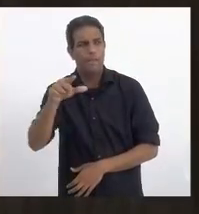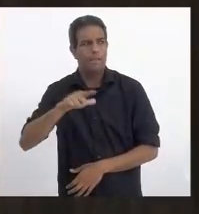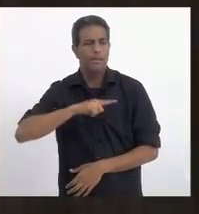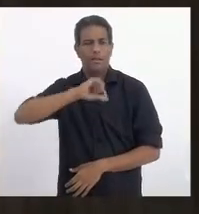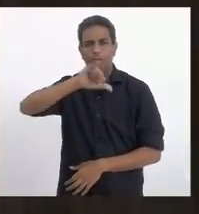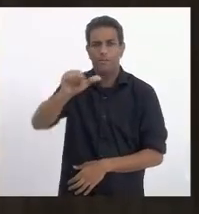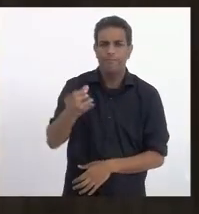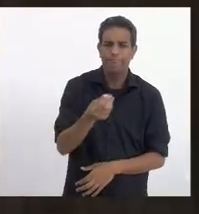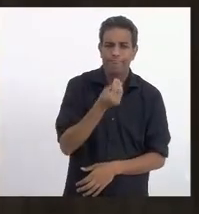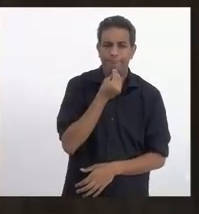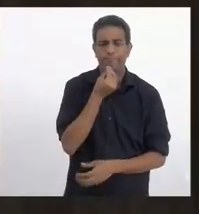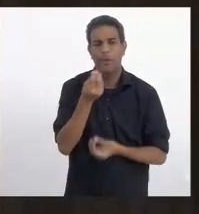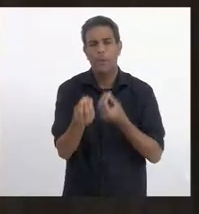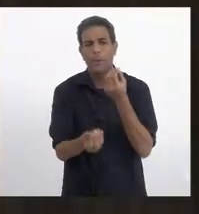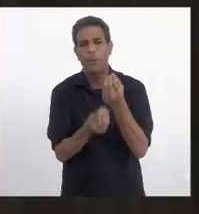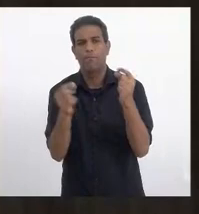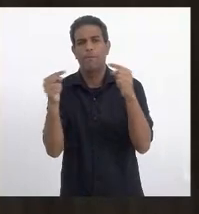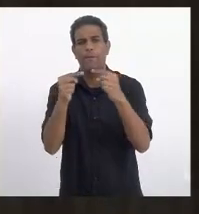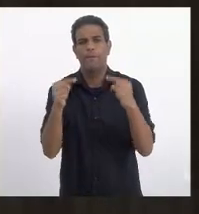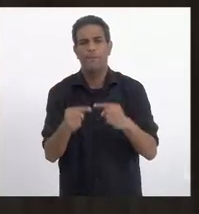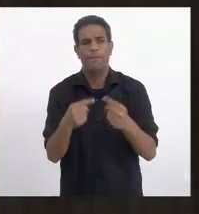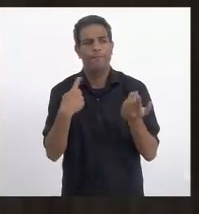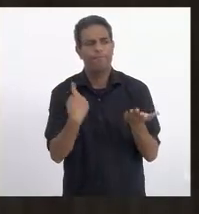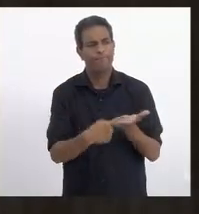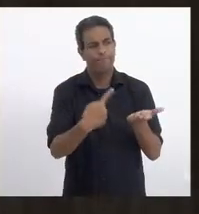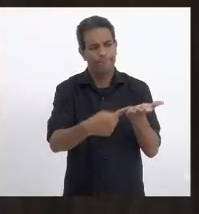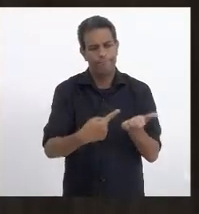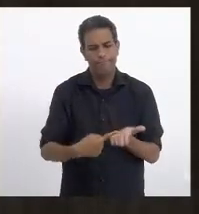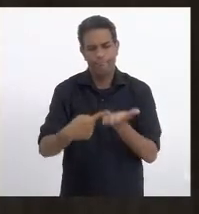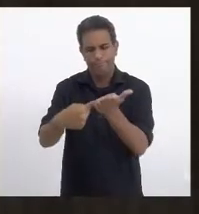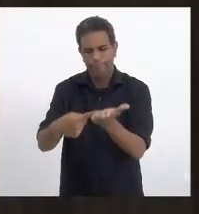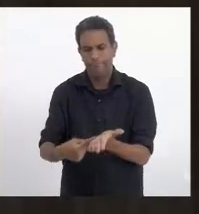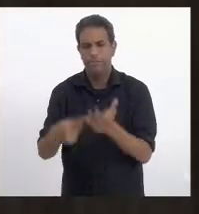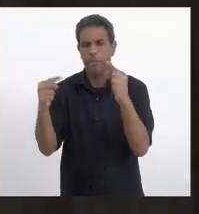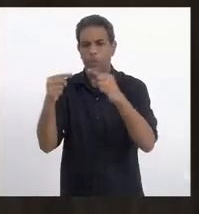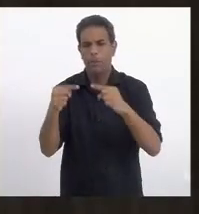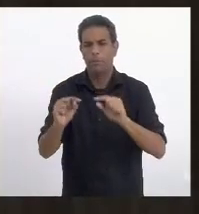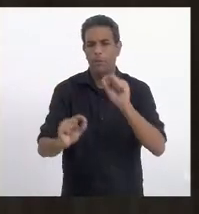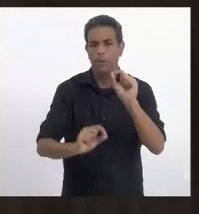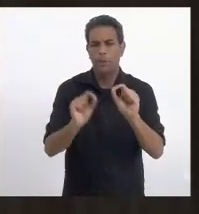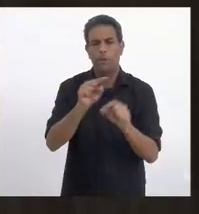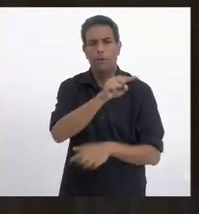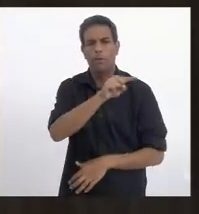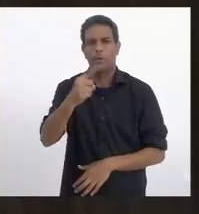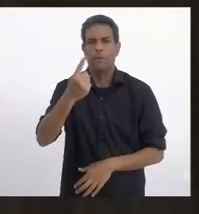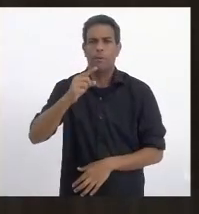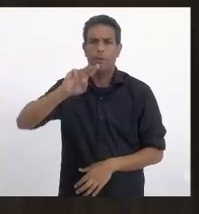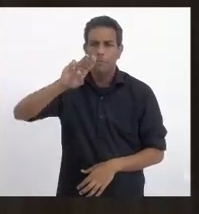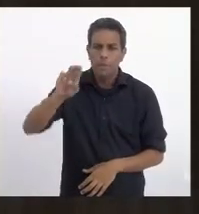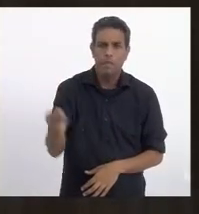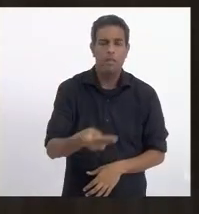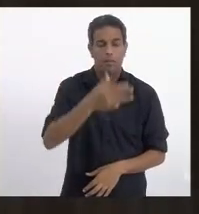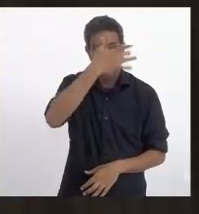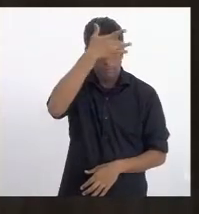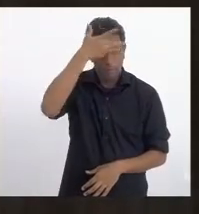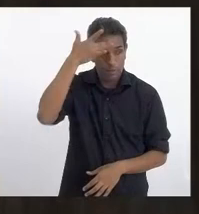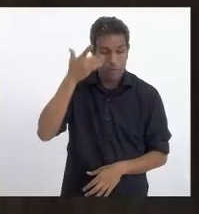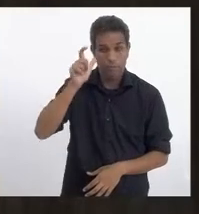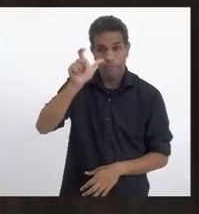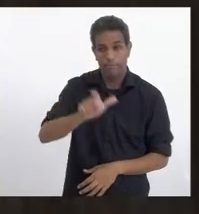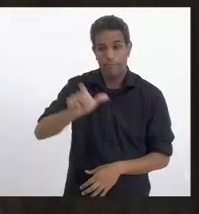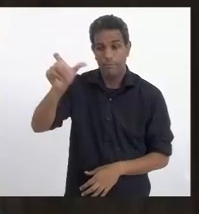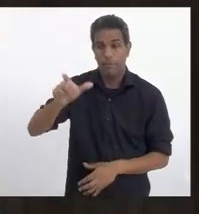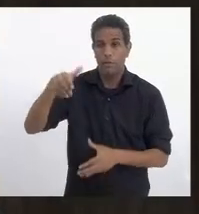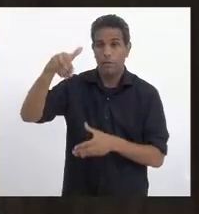estão tendo oportunidade de fazer justeza uma palavra até bonita com um milhão de pessoas que vão votar